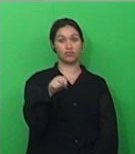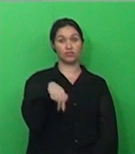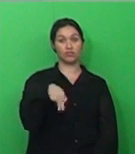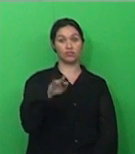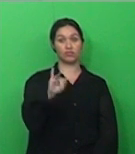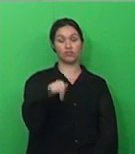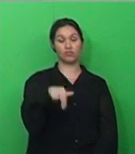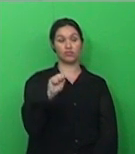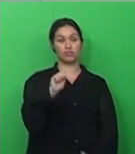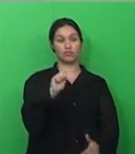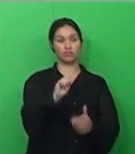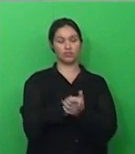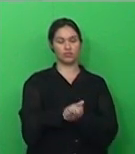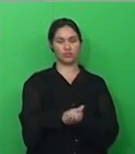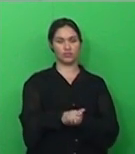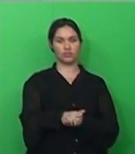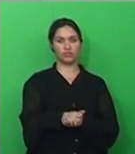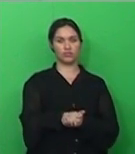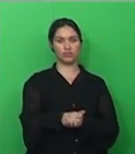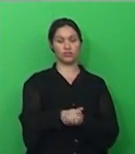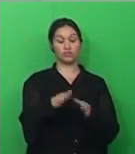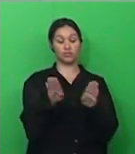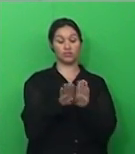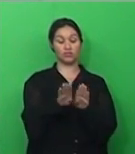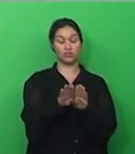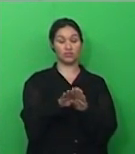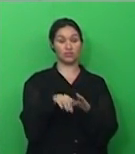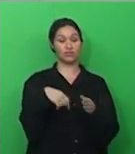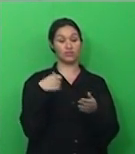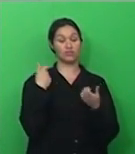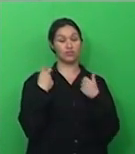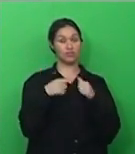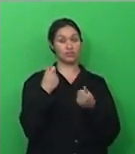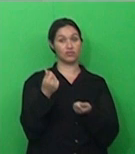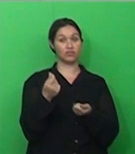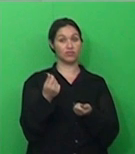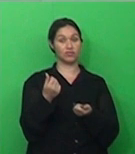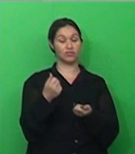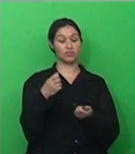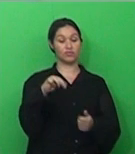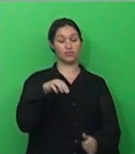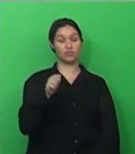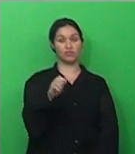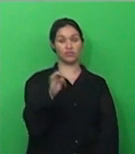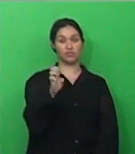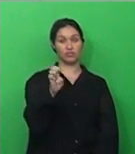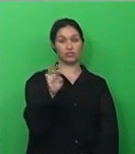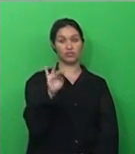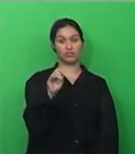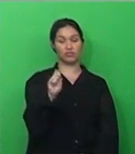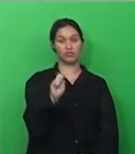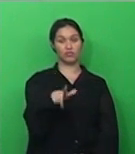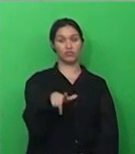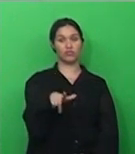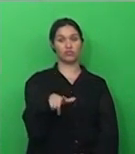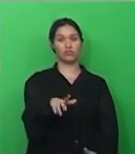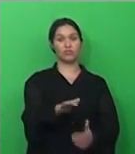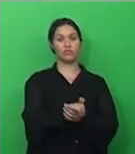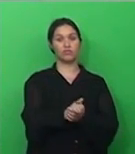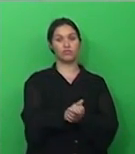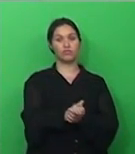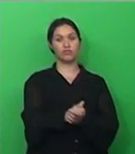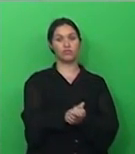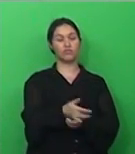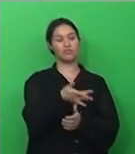de maquinário, não é só a usina, precisa de dinheiro para comprar os insumos, é muito fácil quando tem base, tu